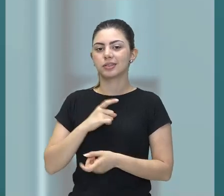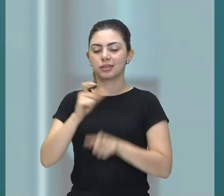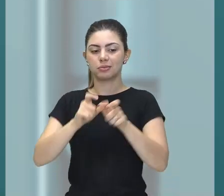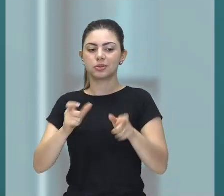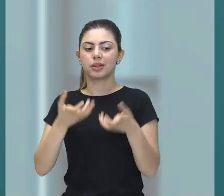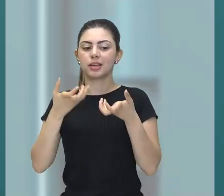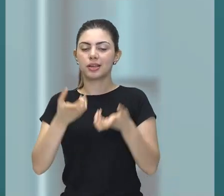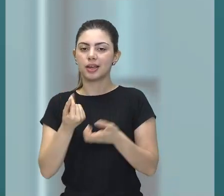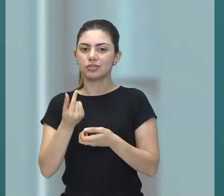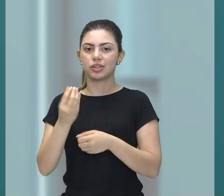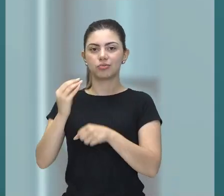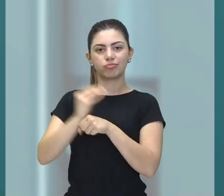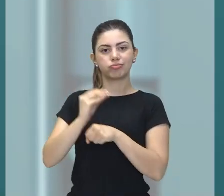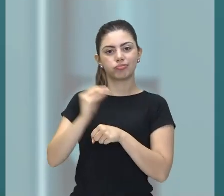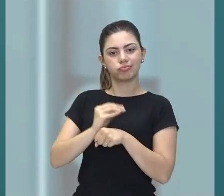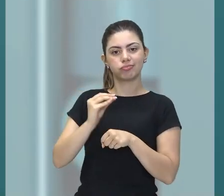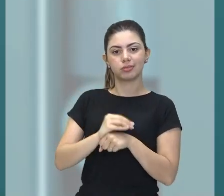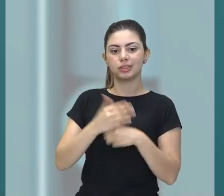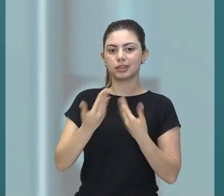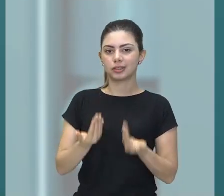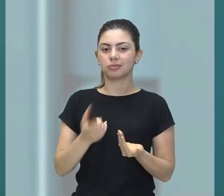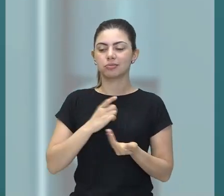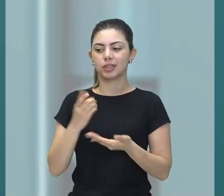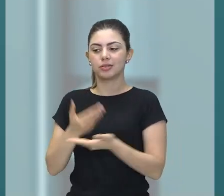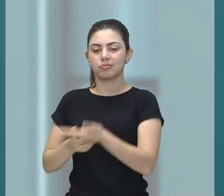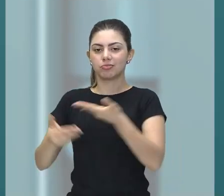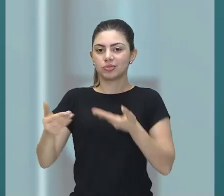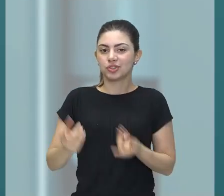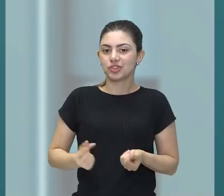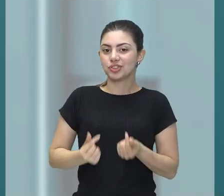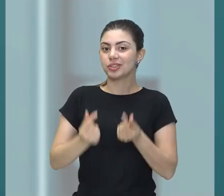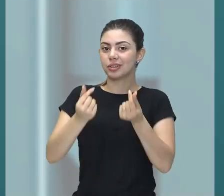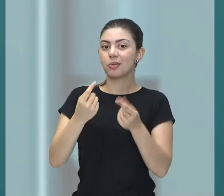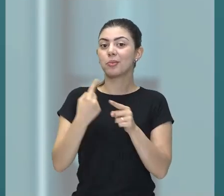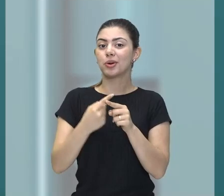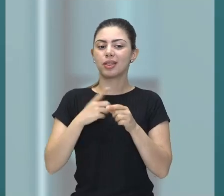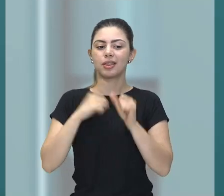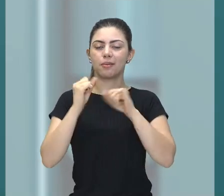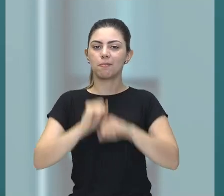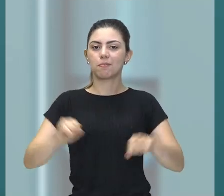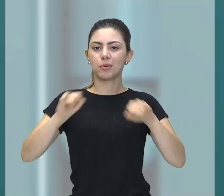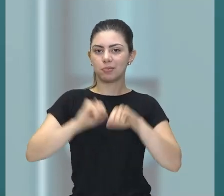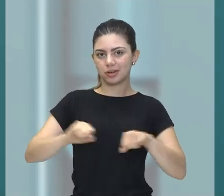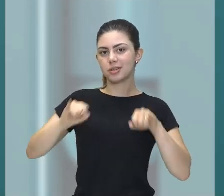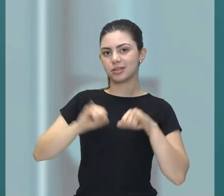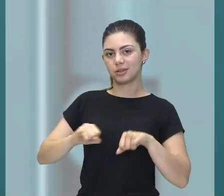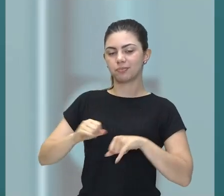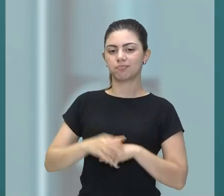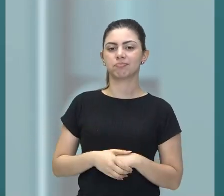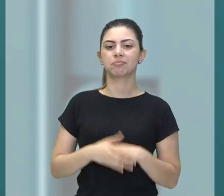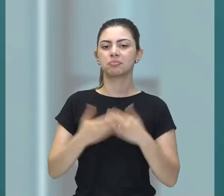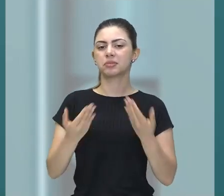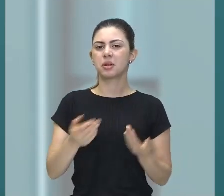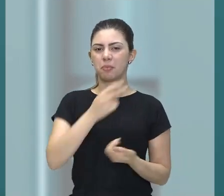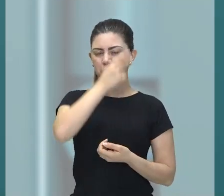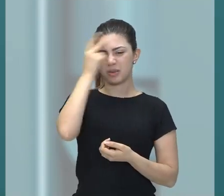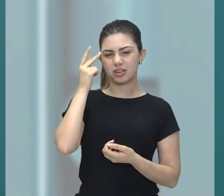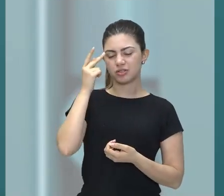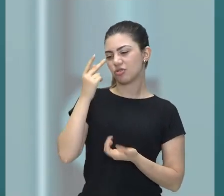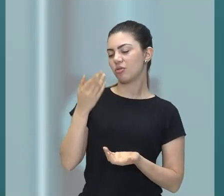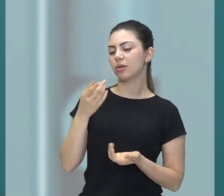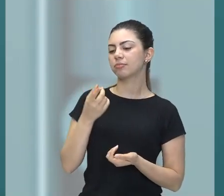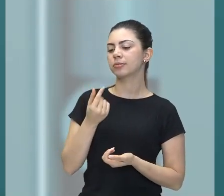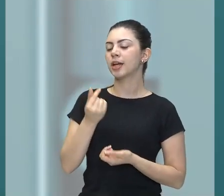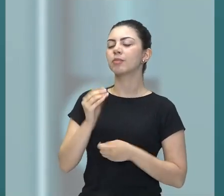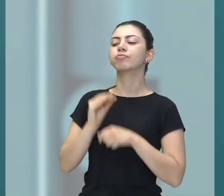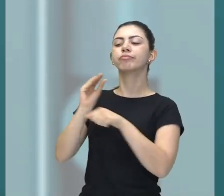investidores, né? Então é mais dinheiro que retorna para ele por meio da propaganda, certo? Então ninguém patrocina somente por